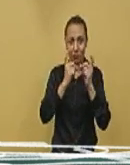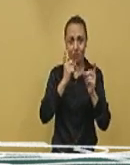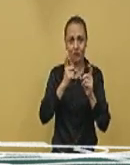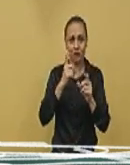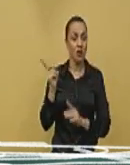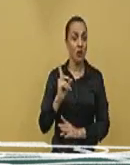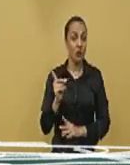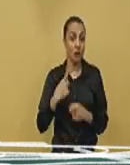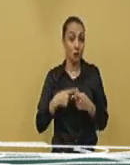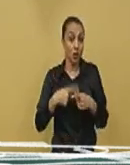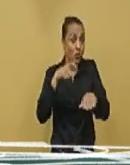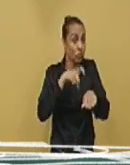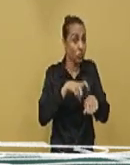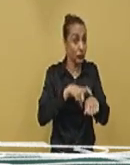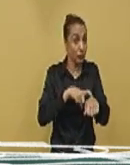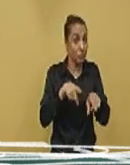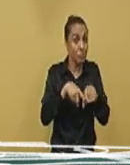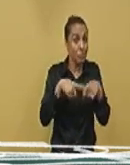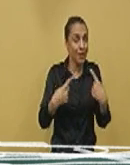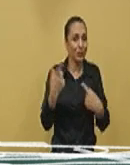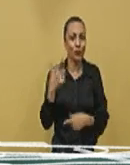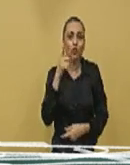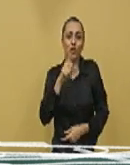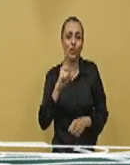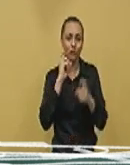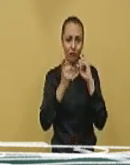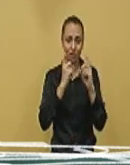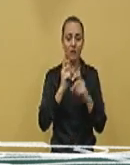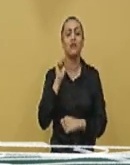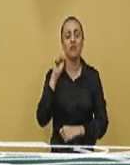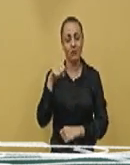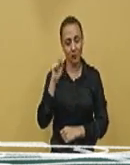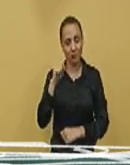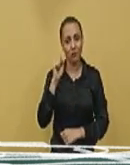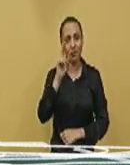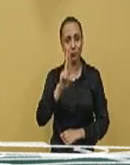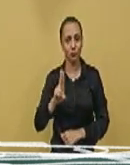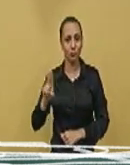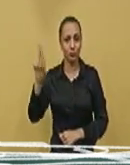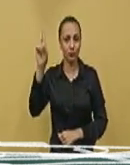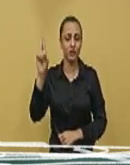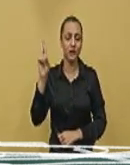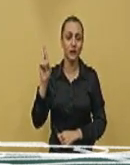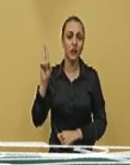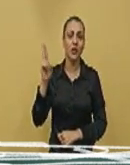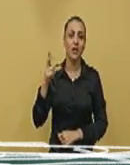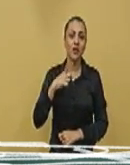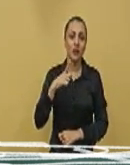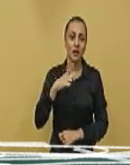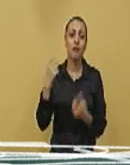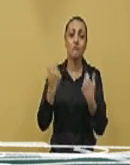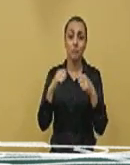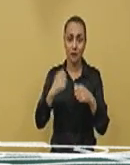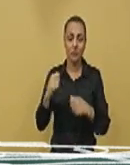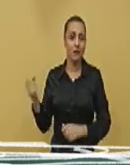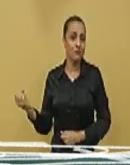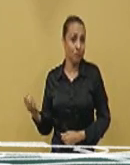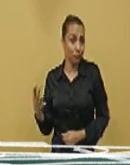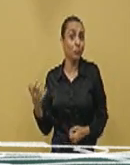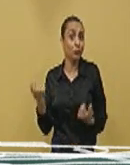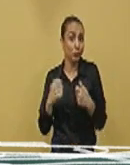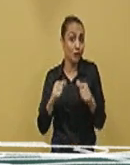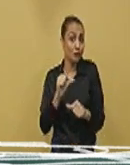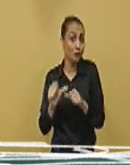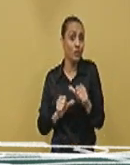disponibilidade de tempo. Isso, sim, a universidade, eu acredito que ela tem que ser modernizada, sim, mas ela tem que